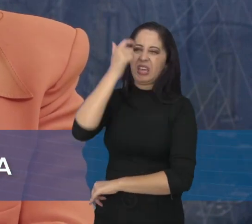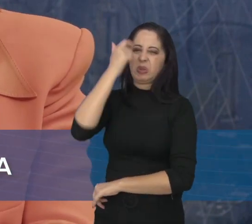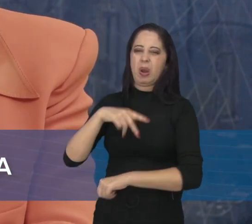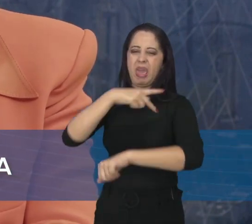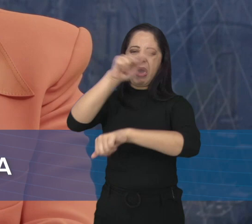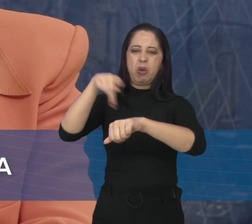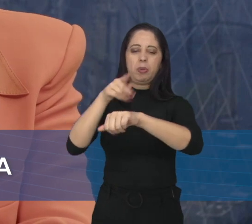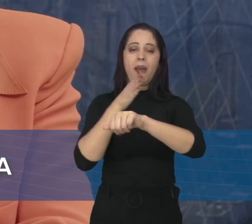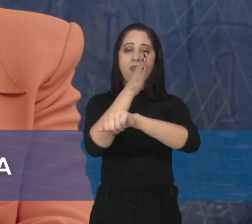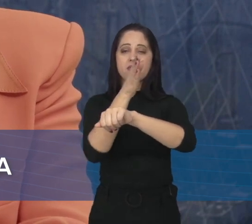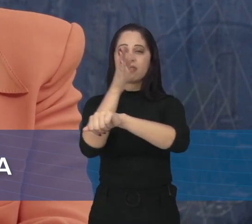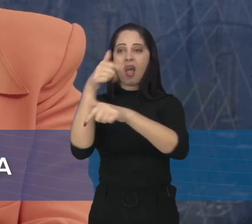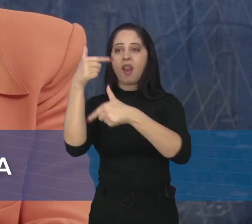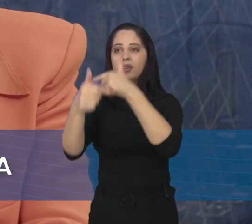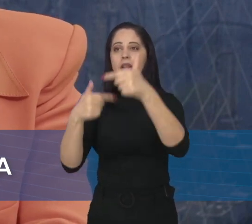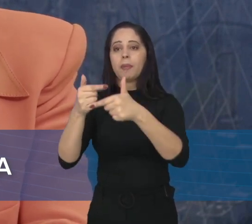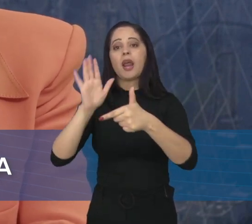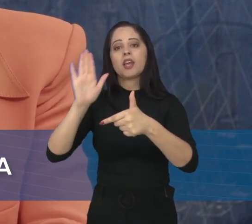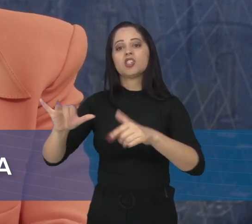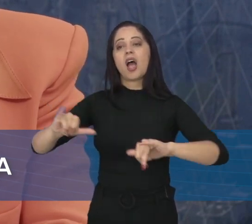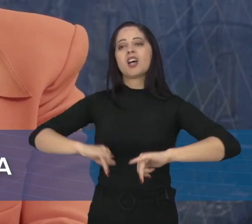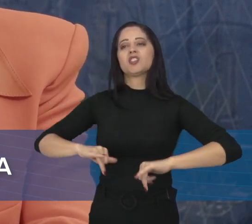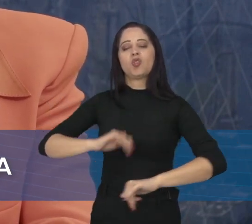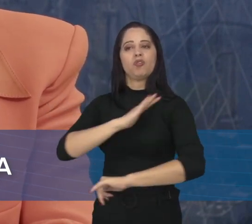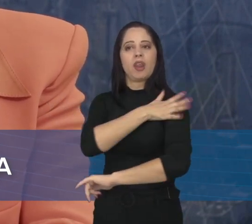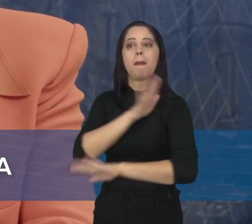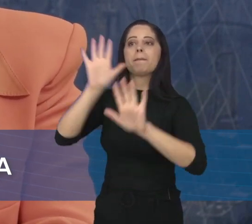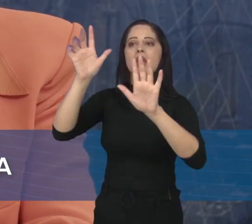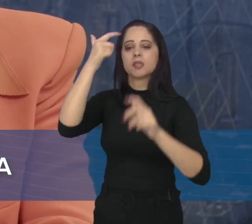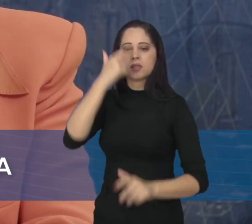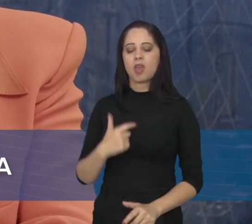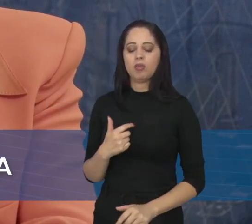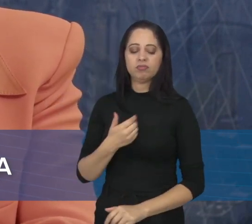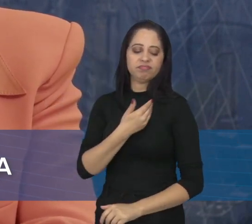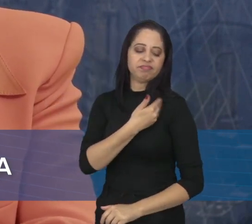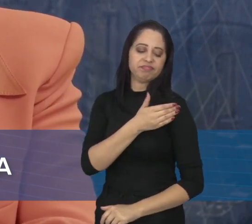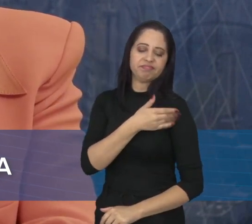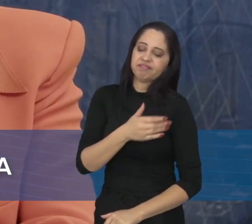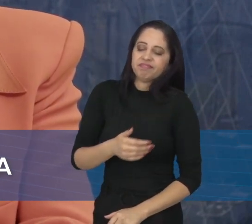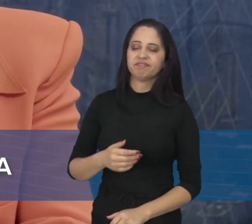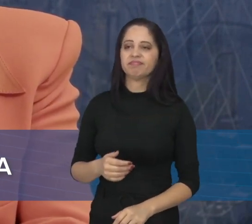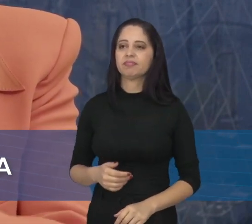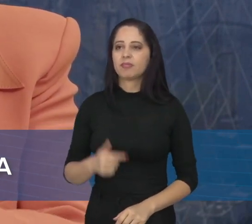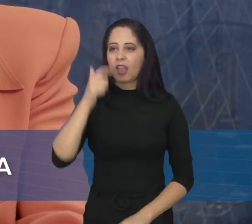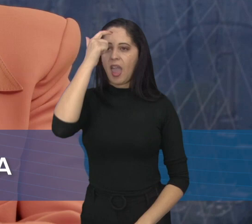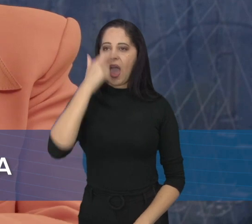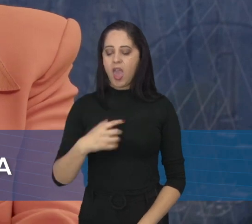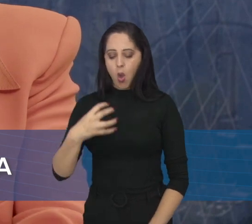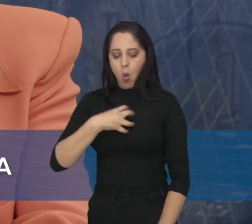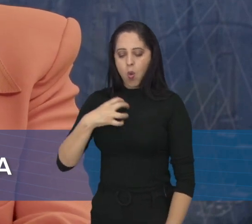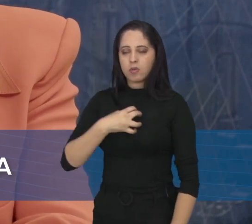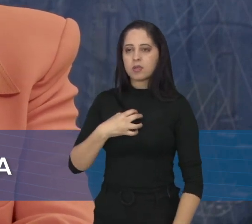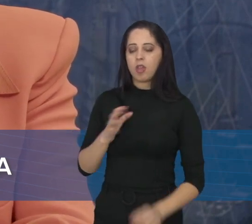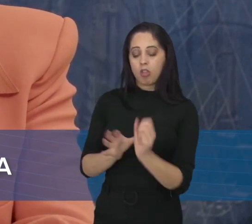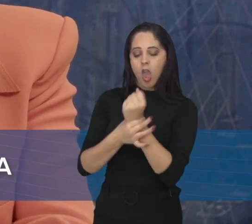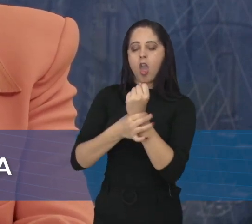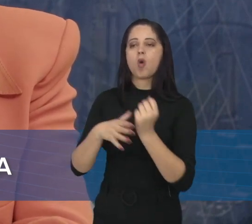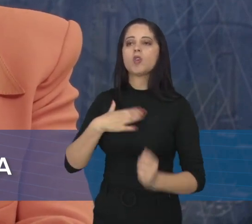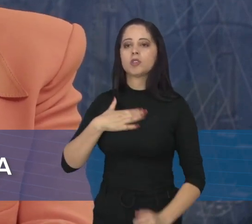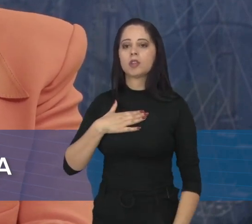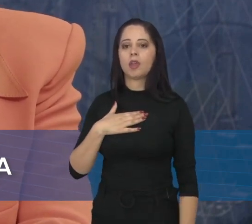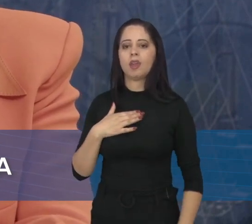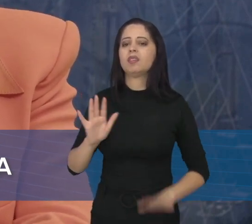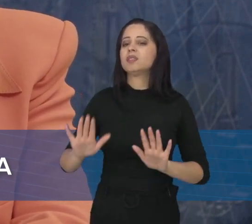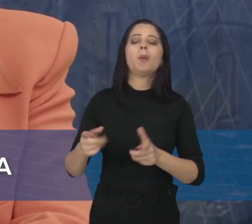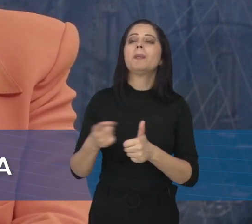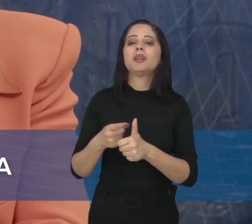melhor coisa que me aconteceu foi: eu não sou definida pelo que pensam de mim, eu sou definida pelo que eu decido. Então a primeira